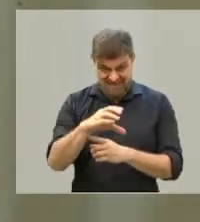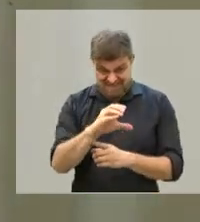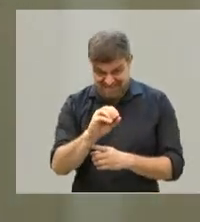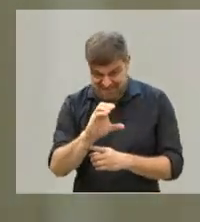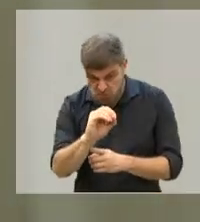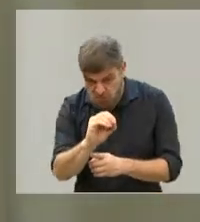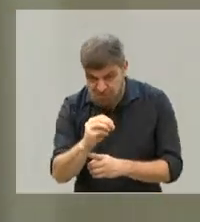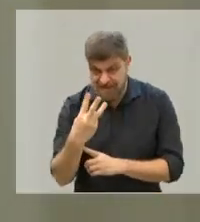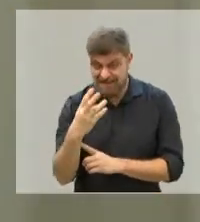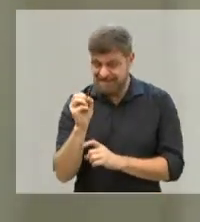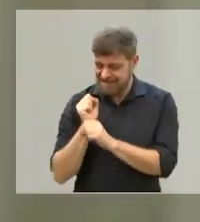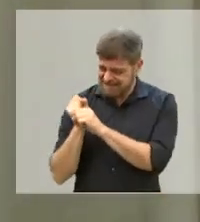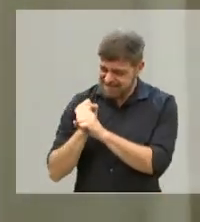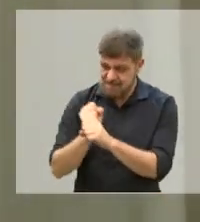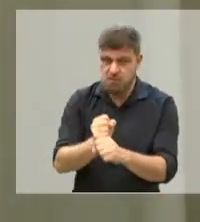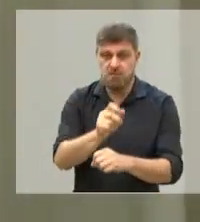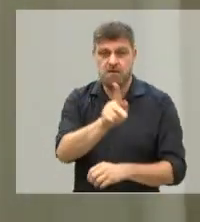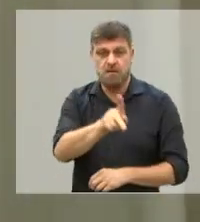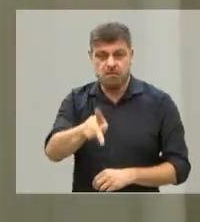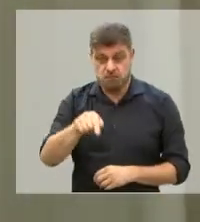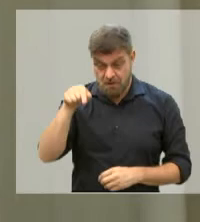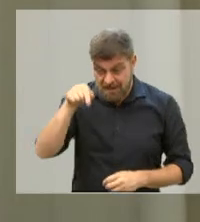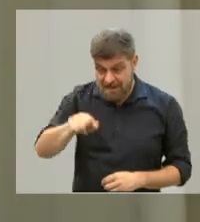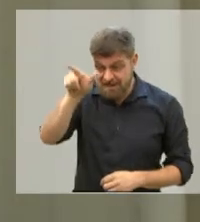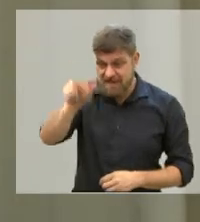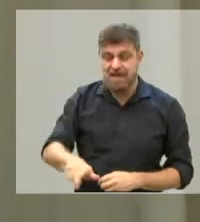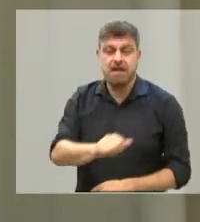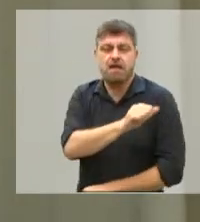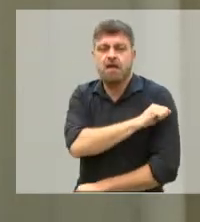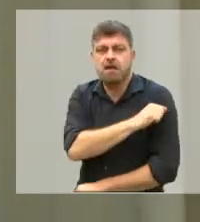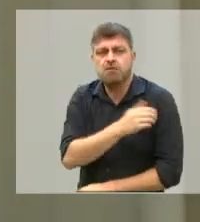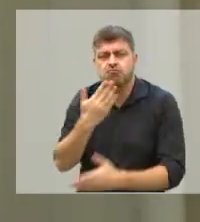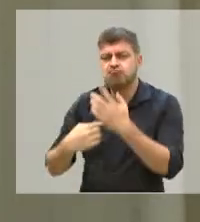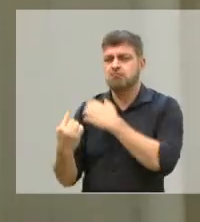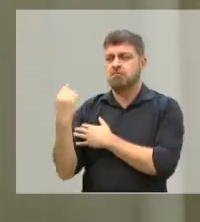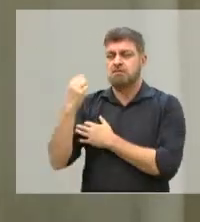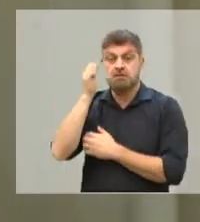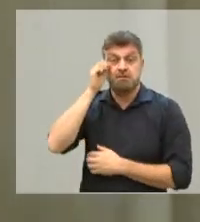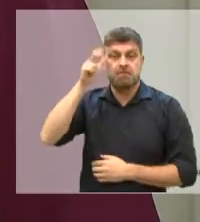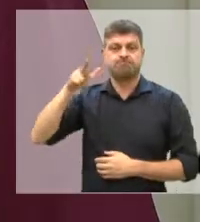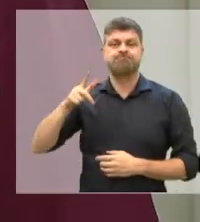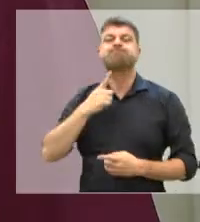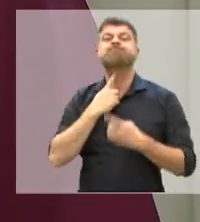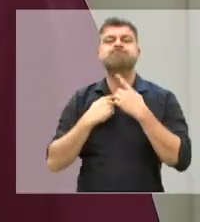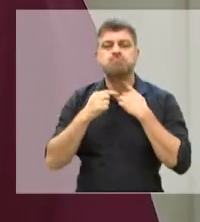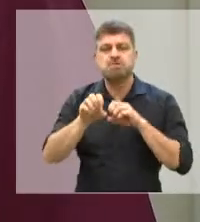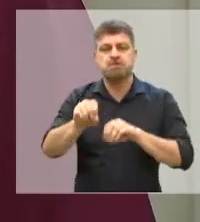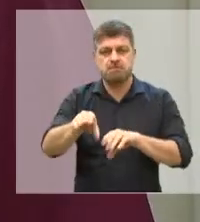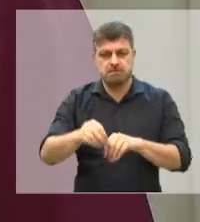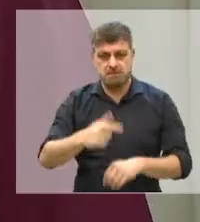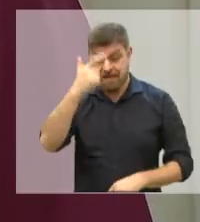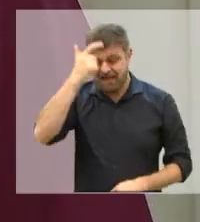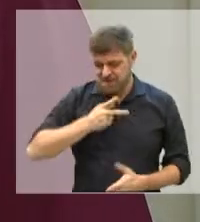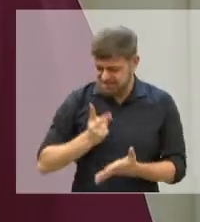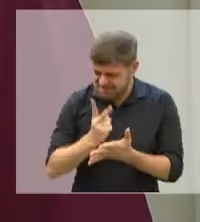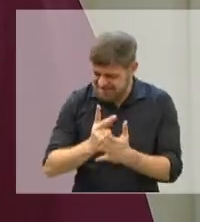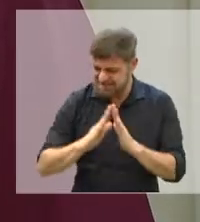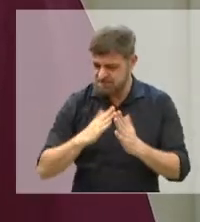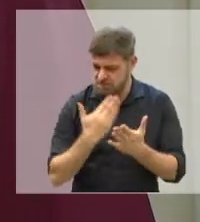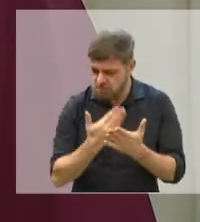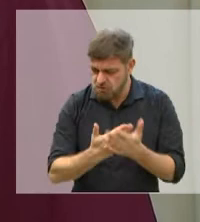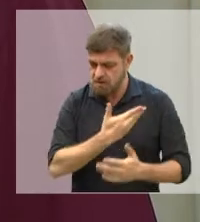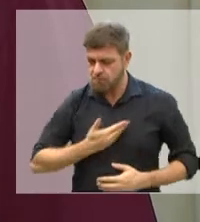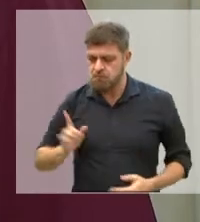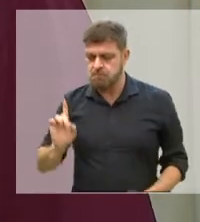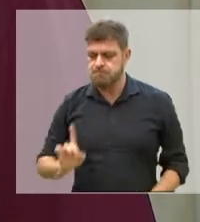anos. Foi quando ele era aluno que despertou para a arte de ensinar. Sempre estudei em escolas públicas, né?